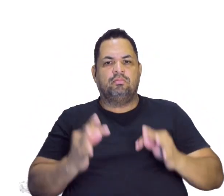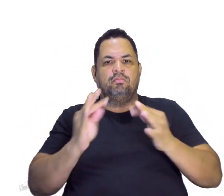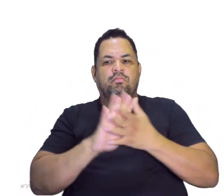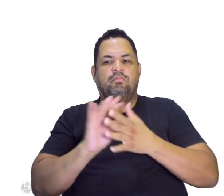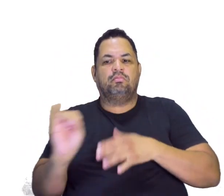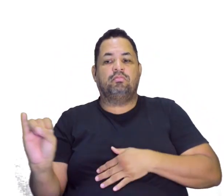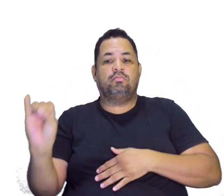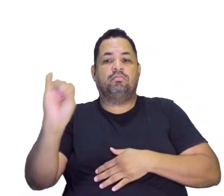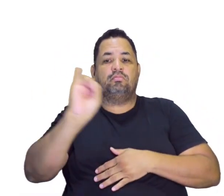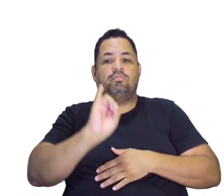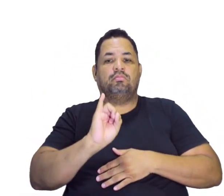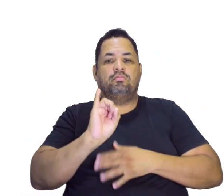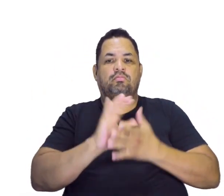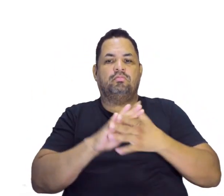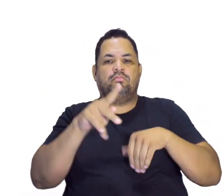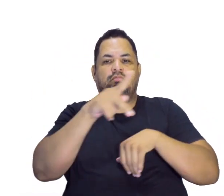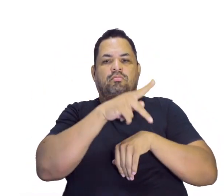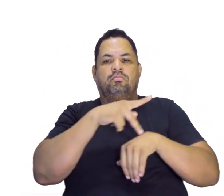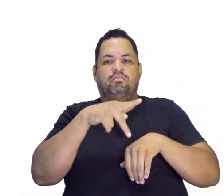técnicas importadas